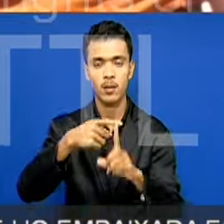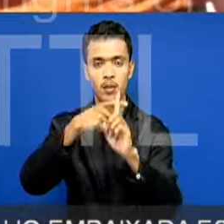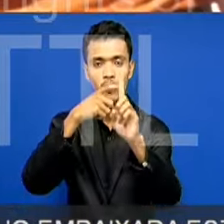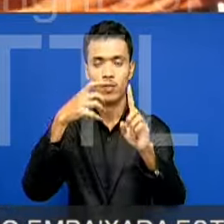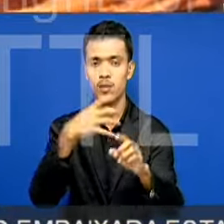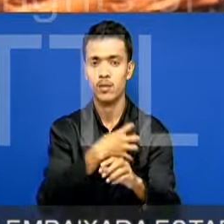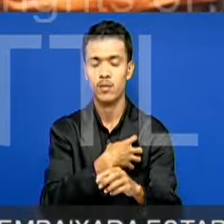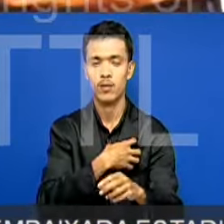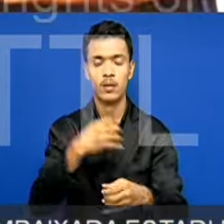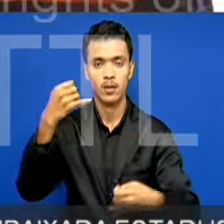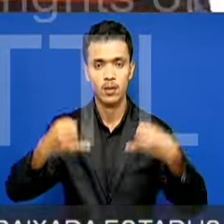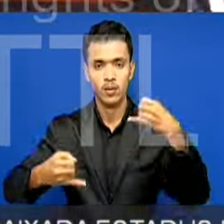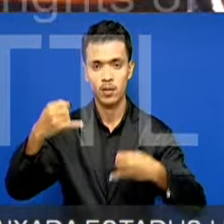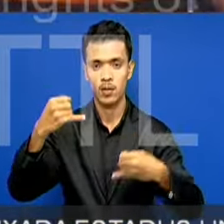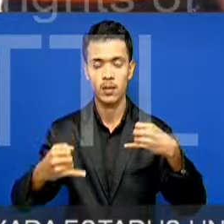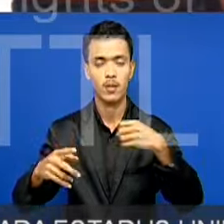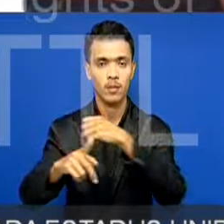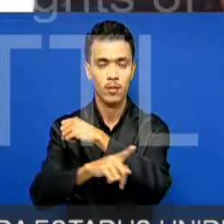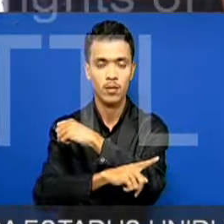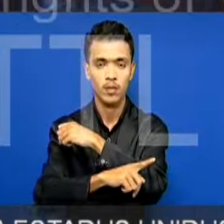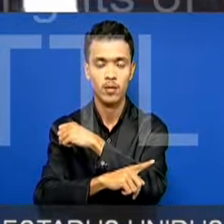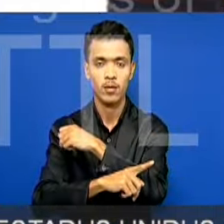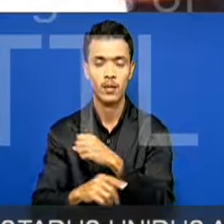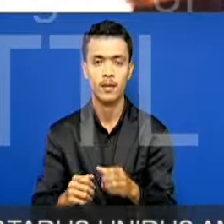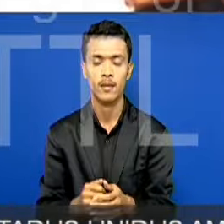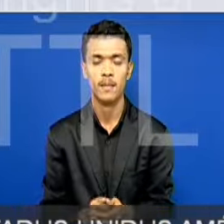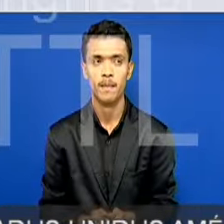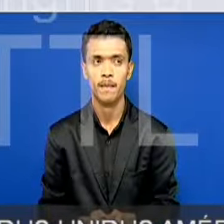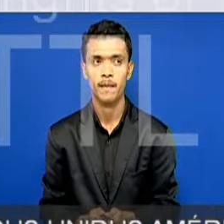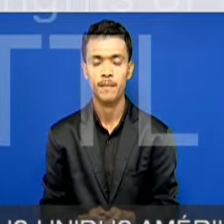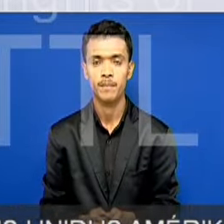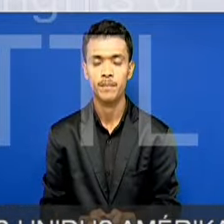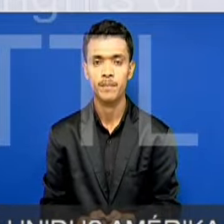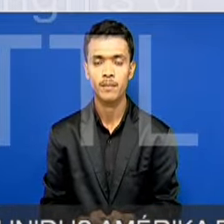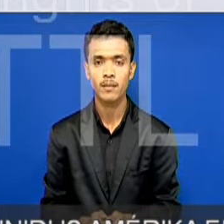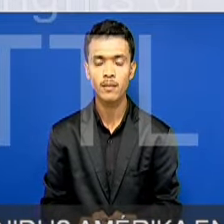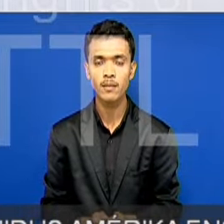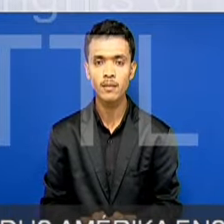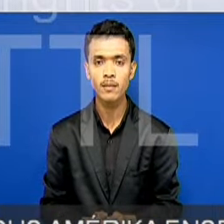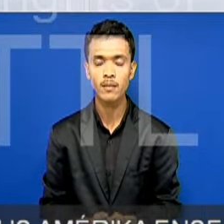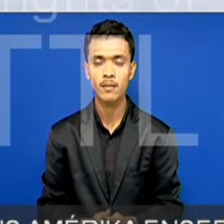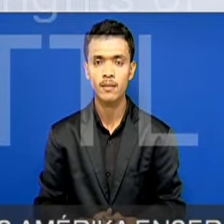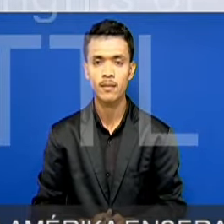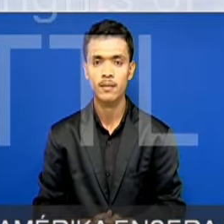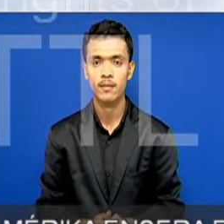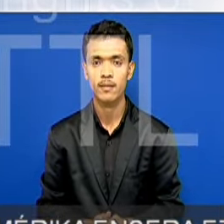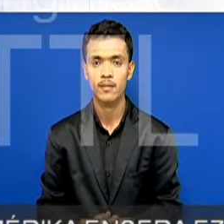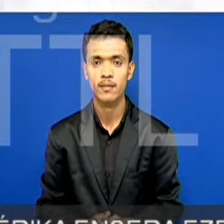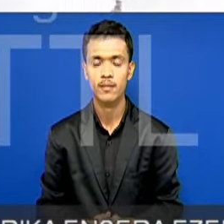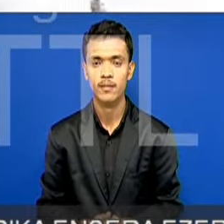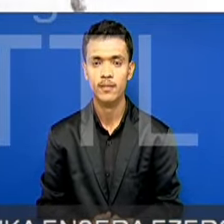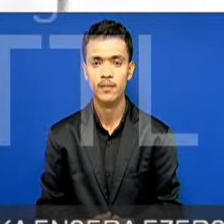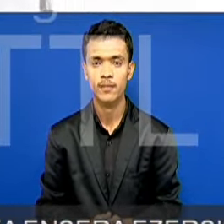Polícia Judiciária Portugal. Rússia Portugal. Dulcia Tilman, RTTLI.